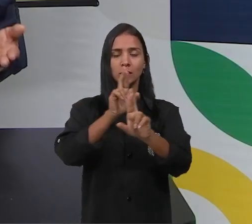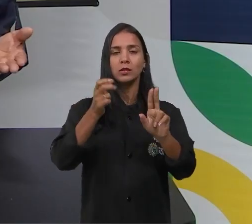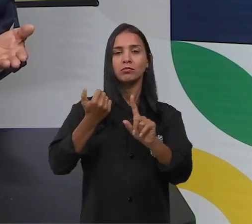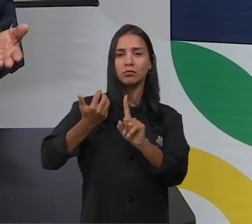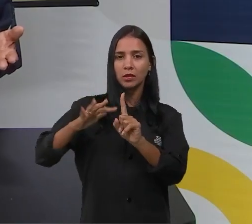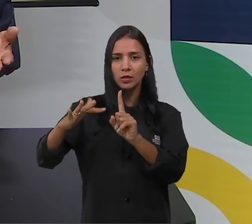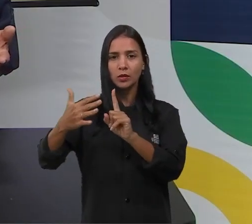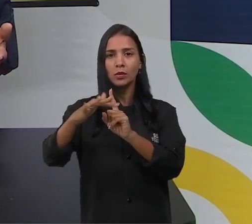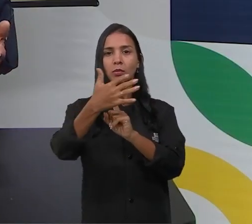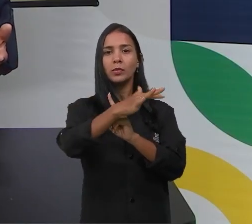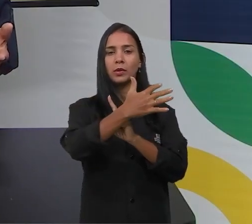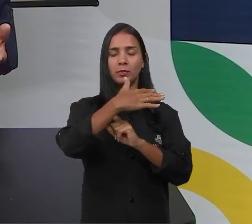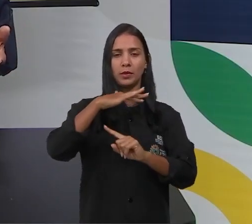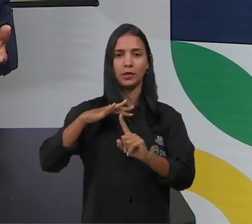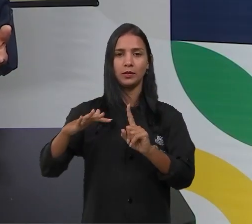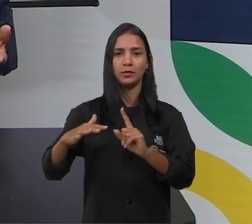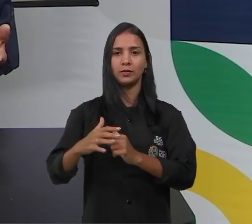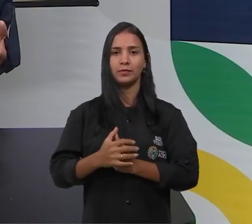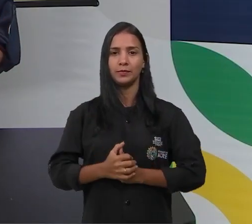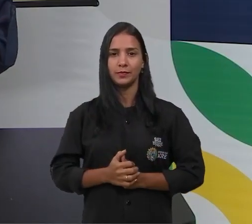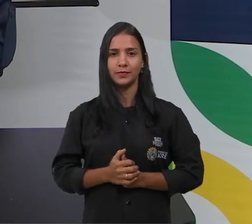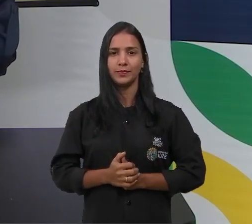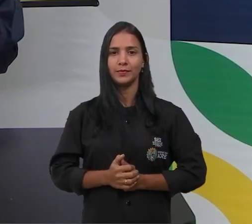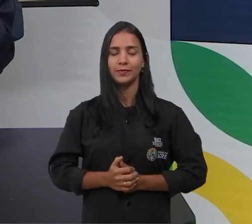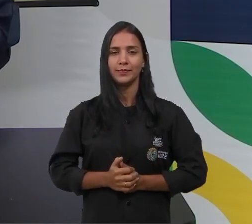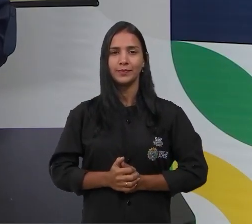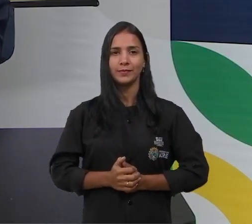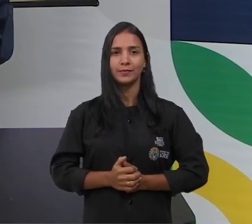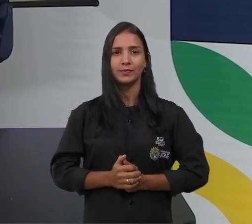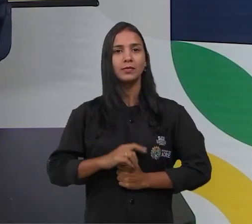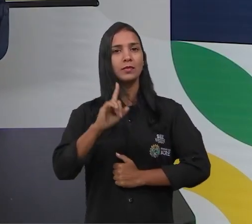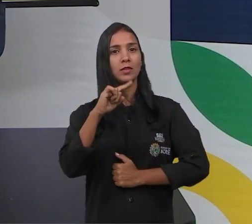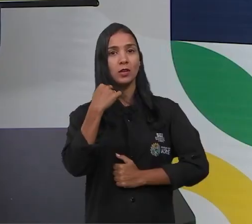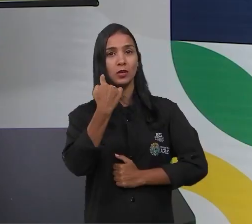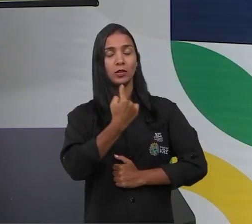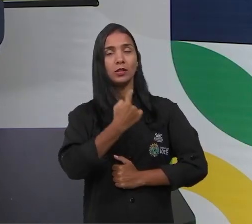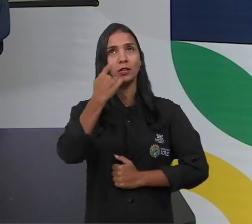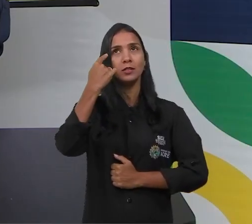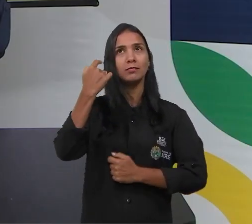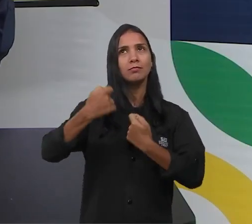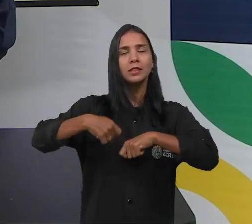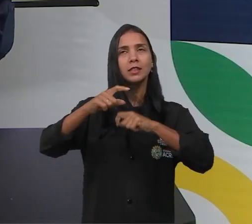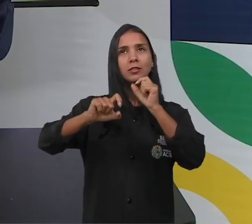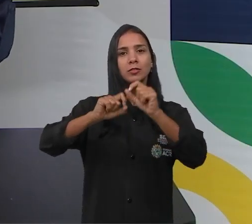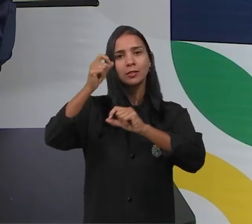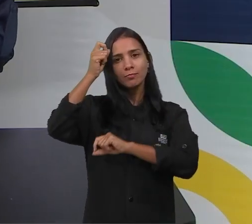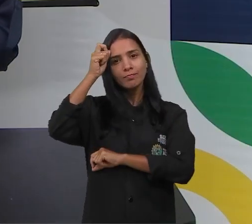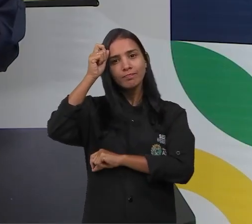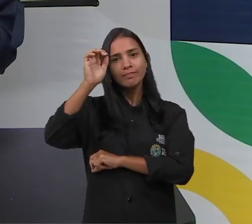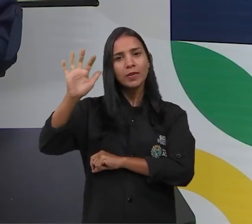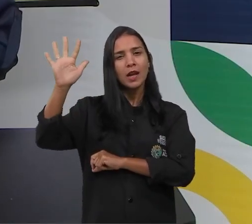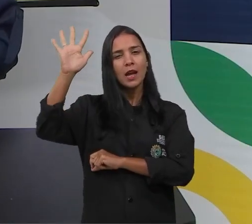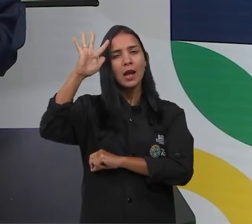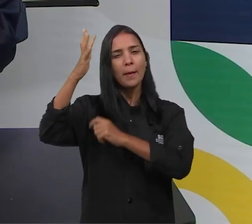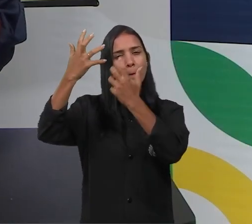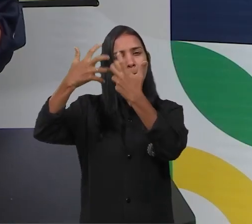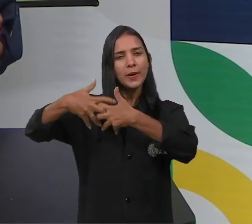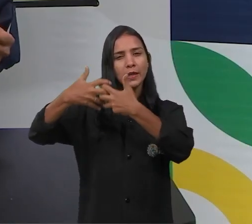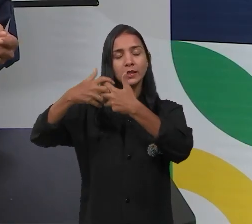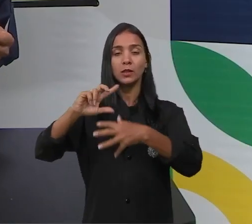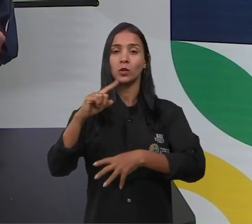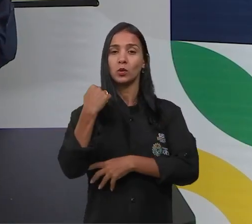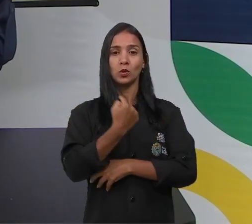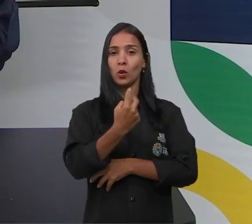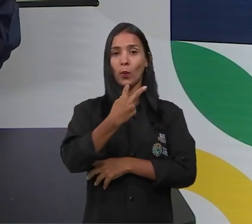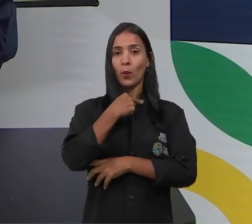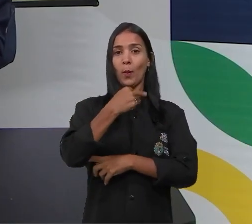na nossa relação com o meio ambiente. A gente tem que imaginar que não podemos colocar em